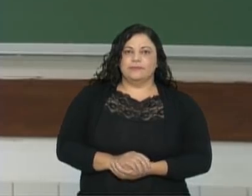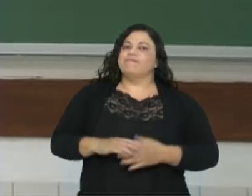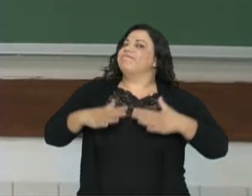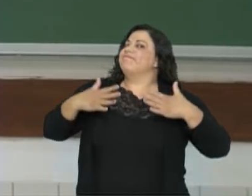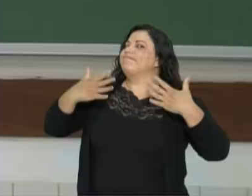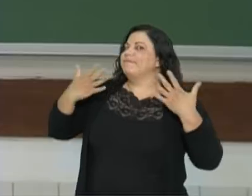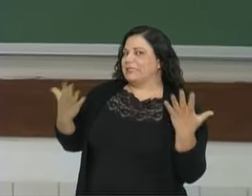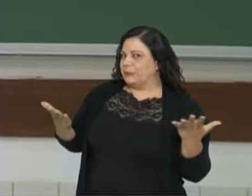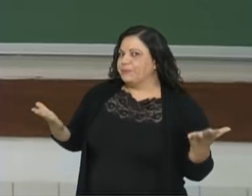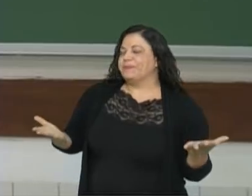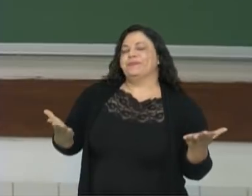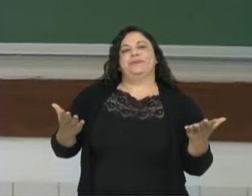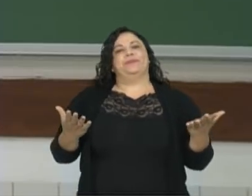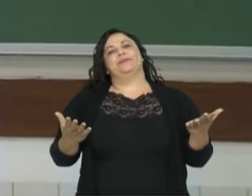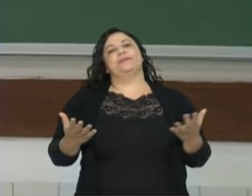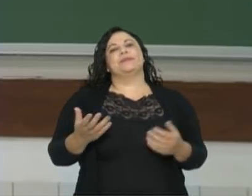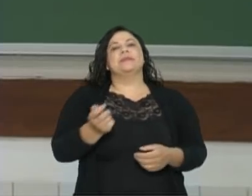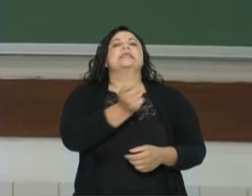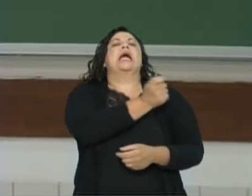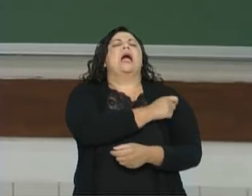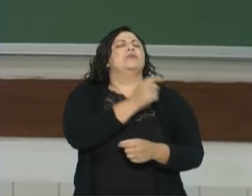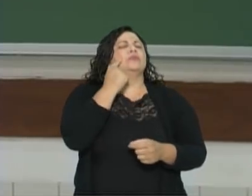Caríssimos, acompanhem. Vamos lá.